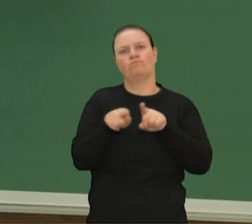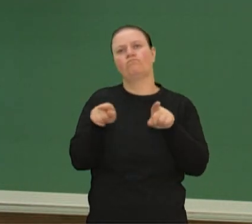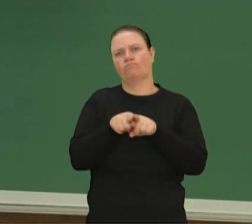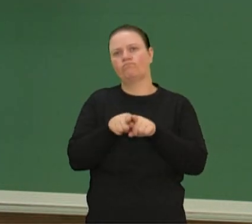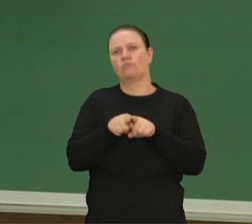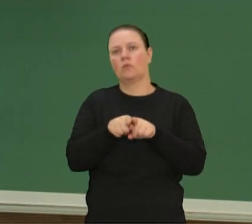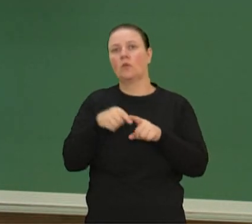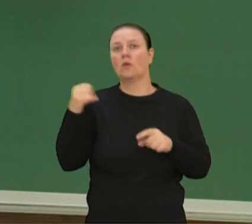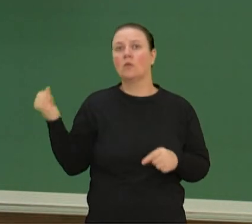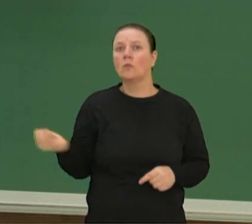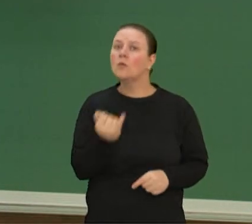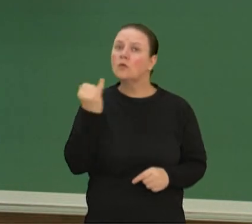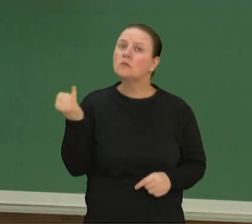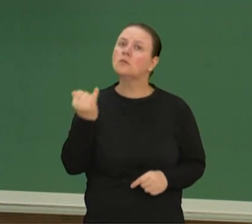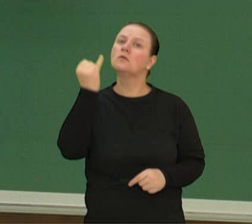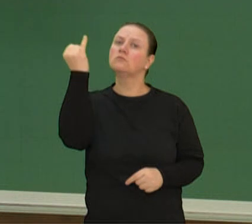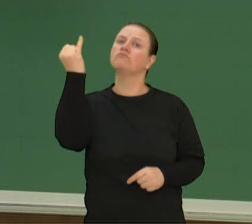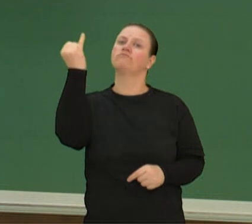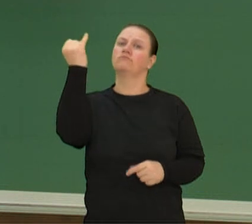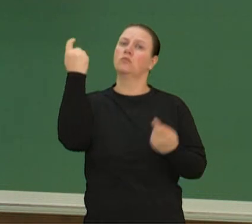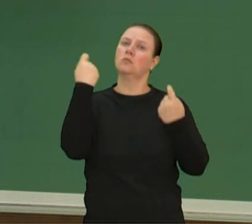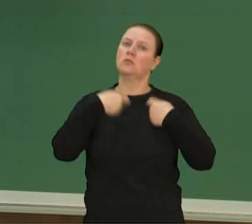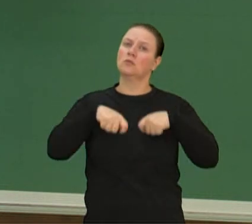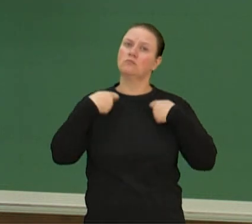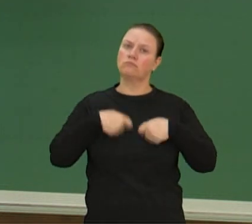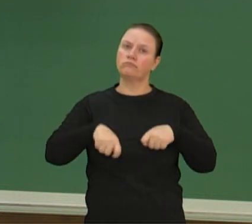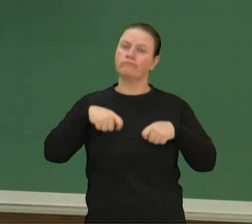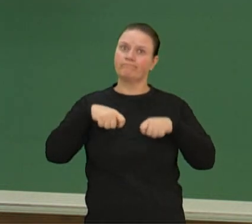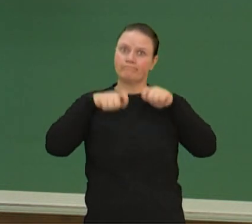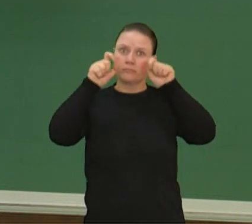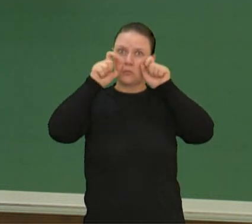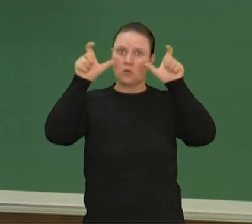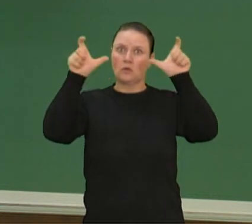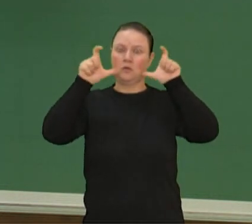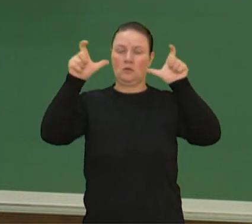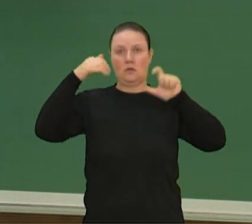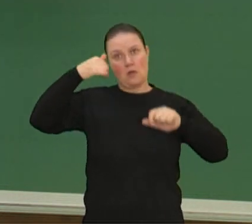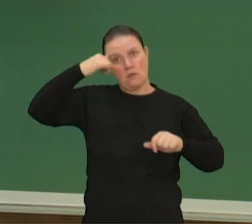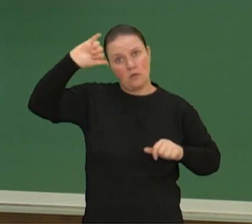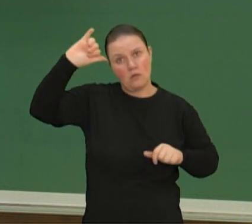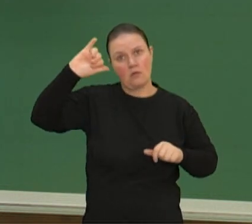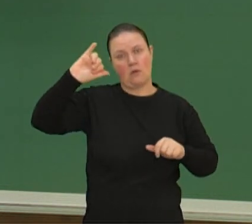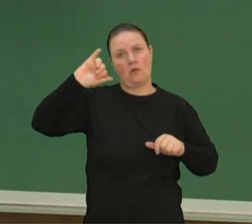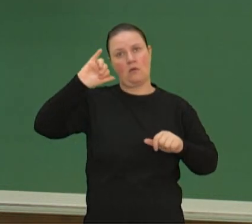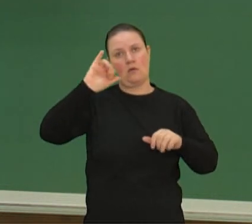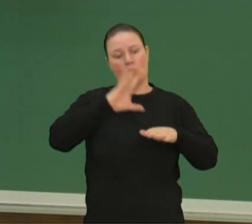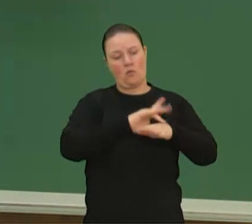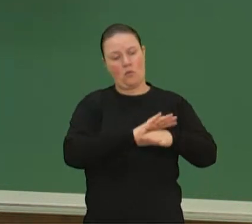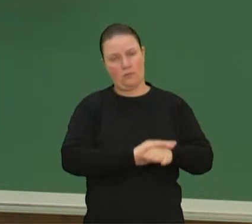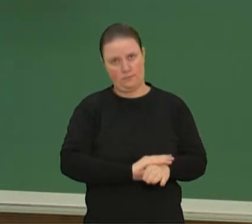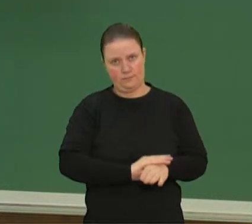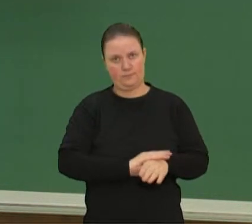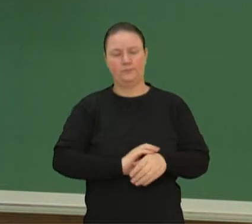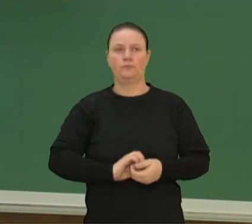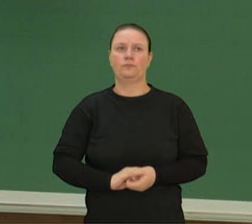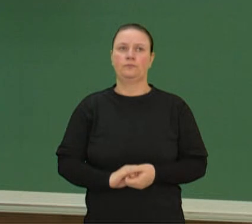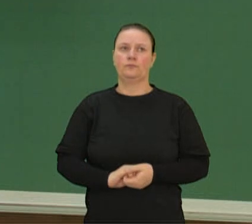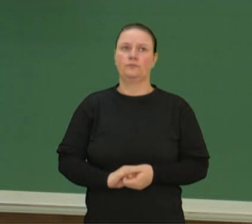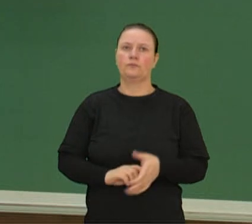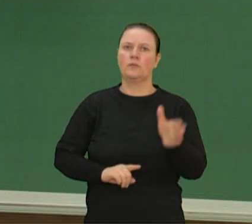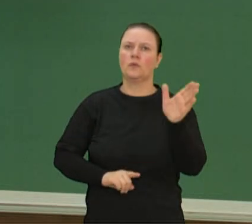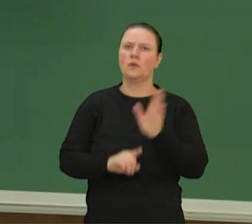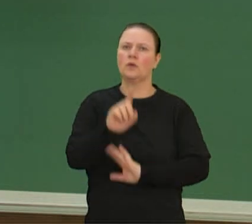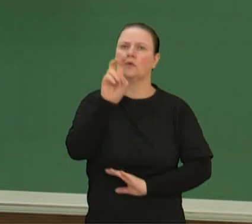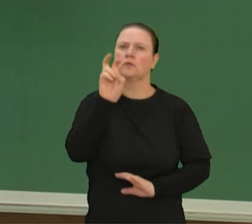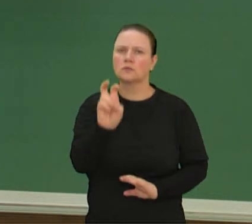são os elementos que devem ser considerados para se evitar lesões. Quiz 5, vamos